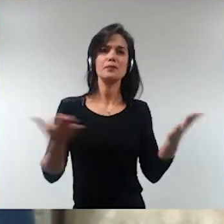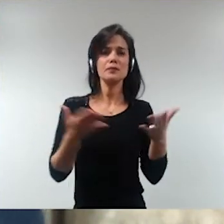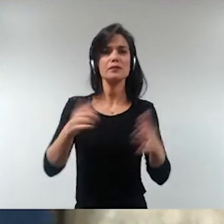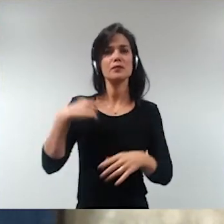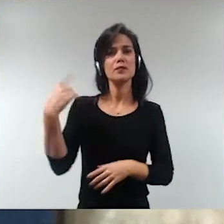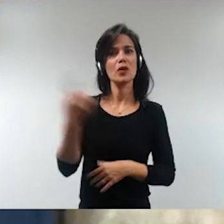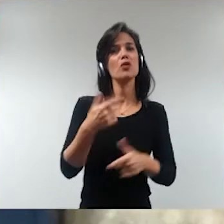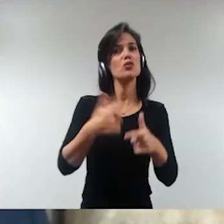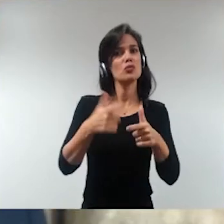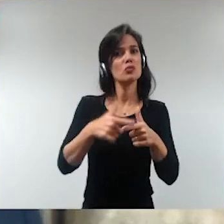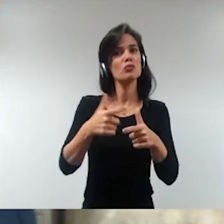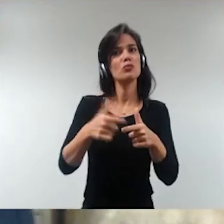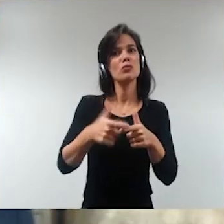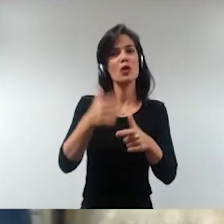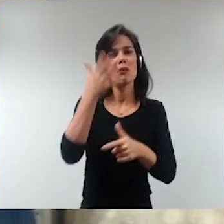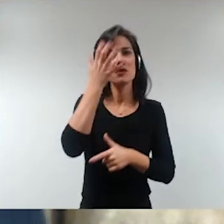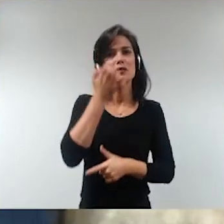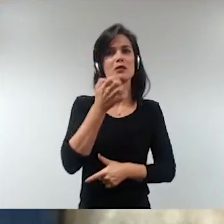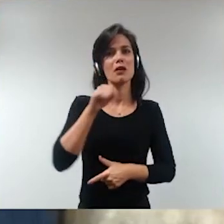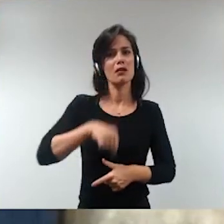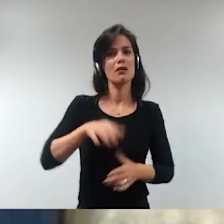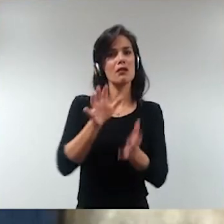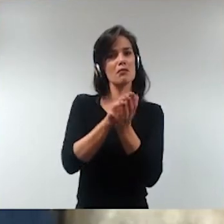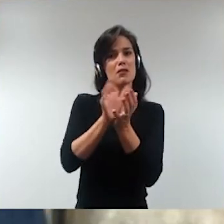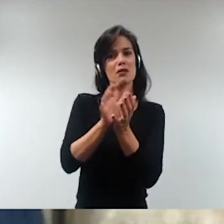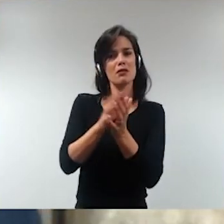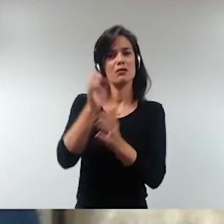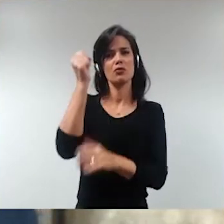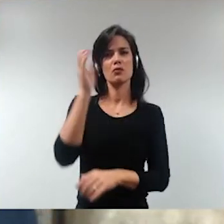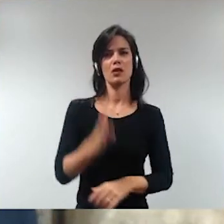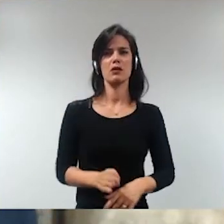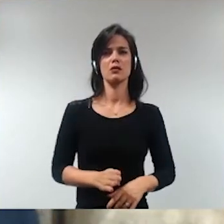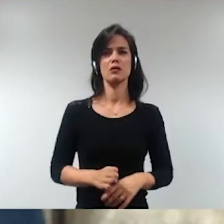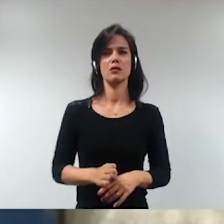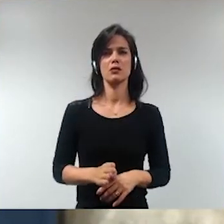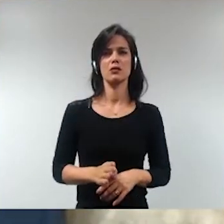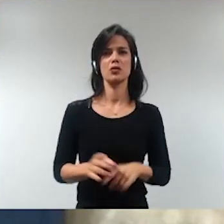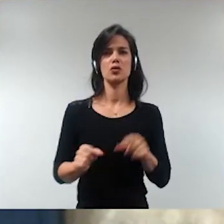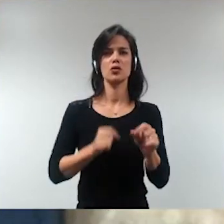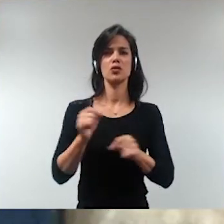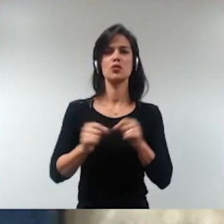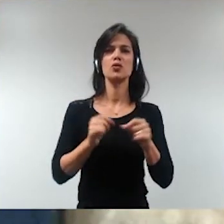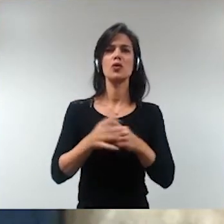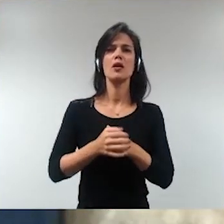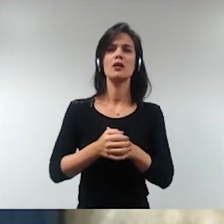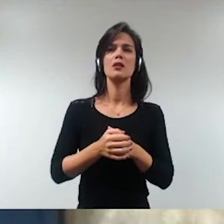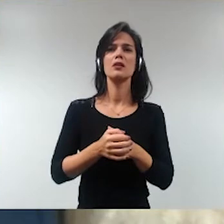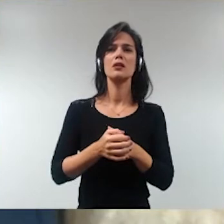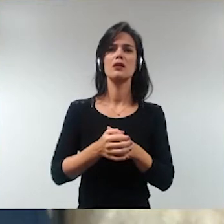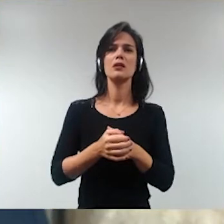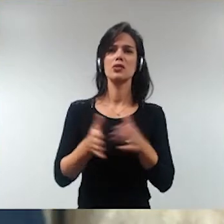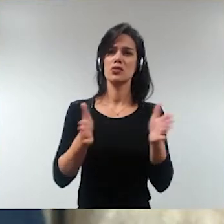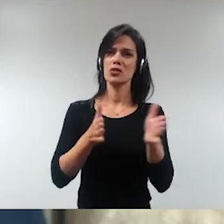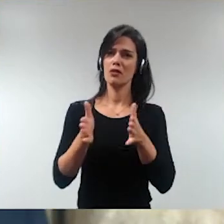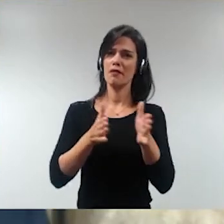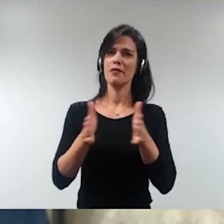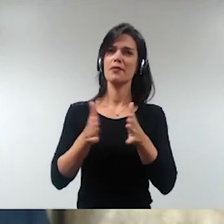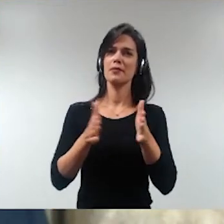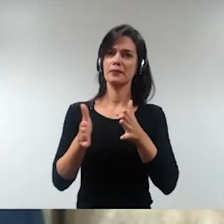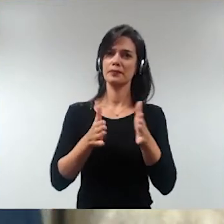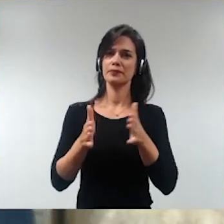um problema crônico aqui em Pernambuco e no Brasil todo, de acesso aos magistrados. Há, infelizmente,